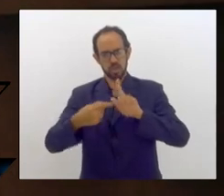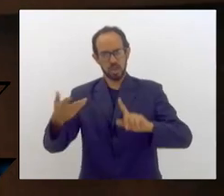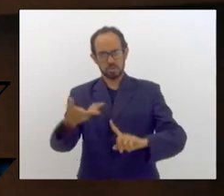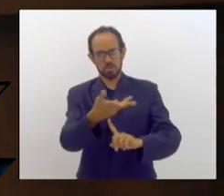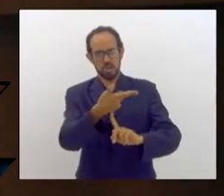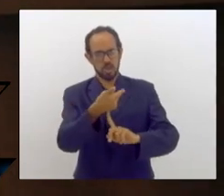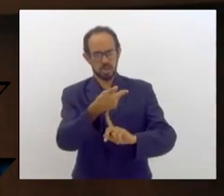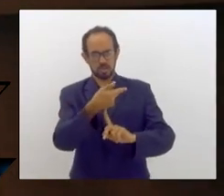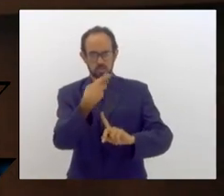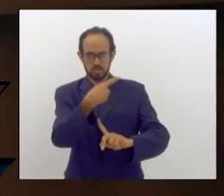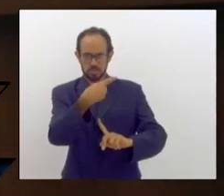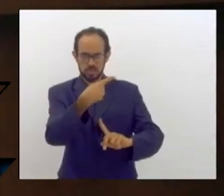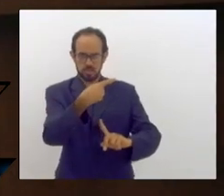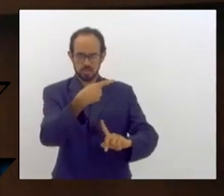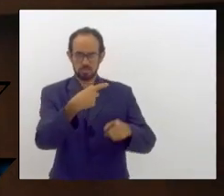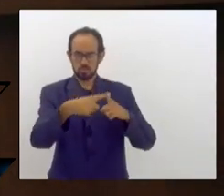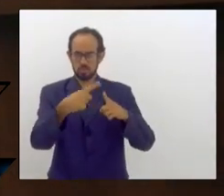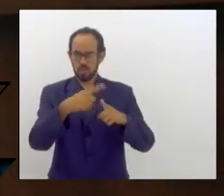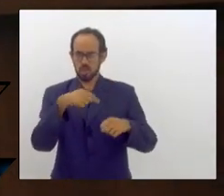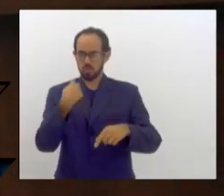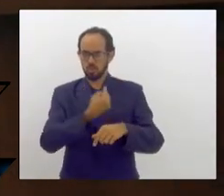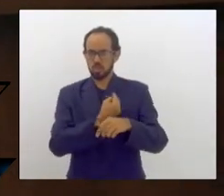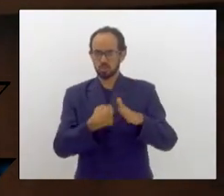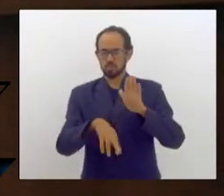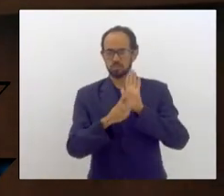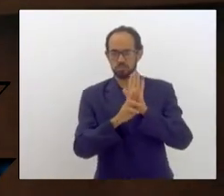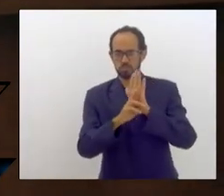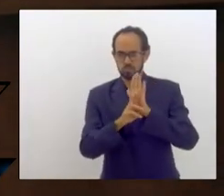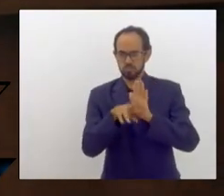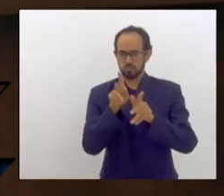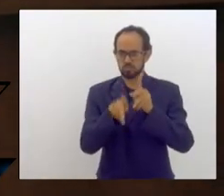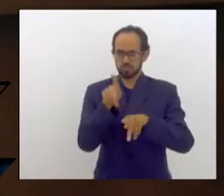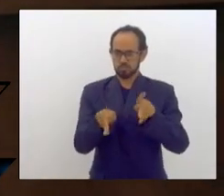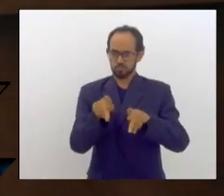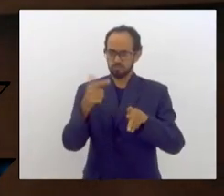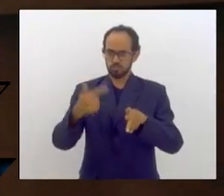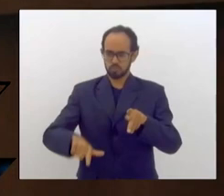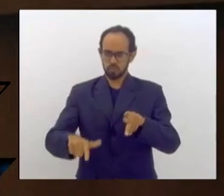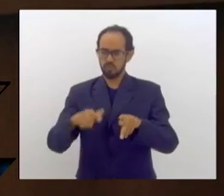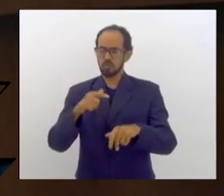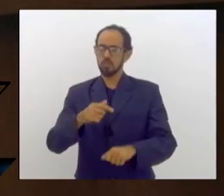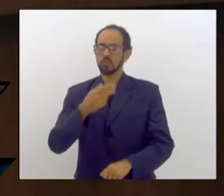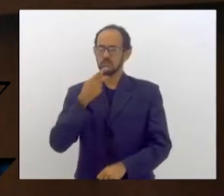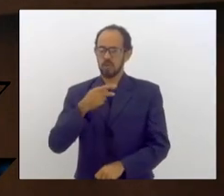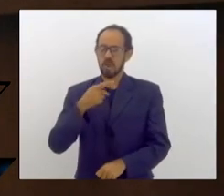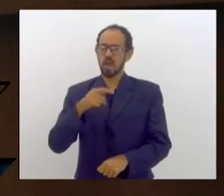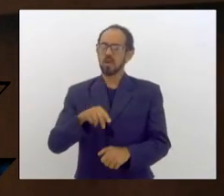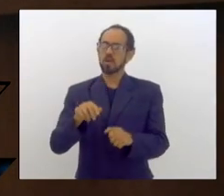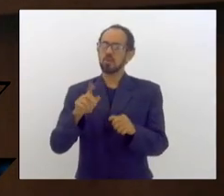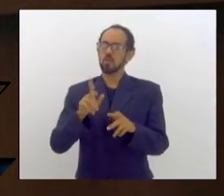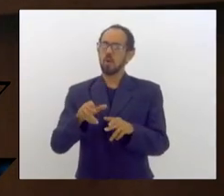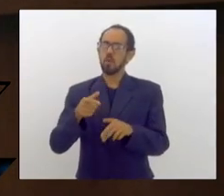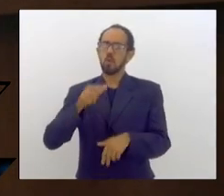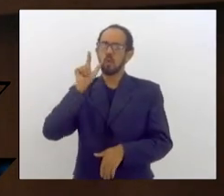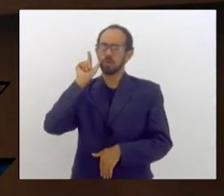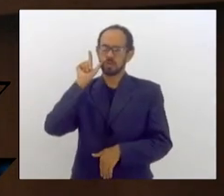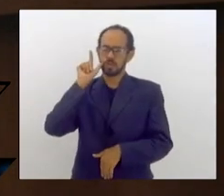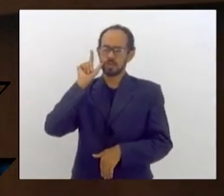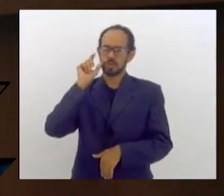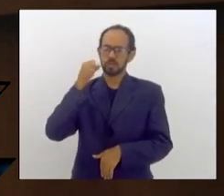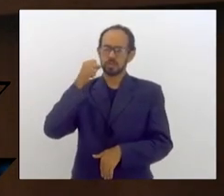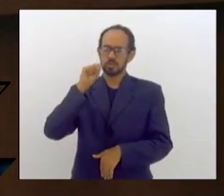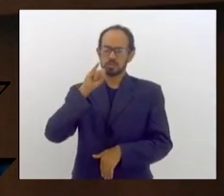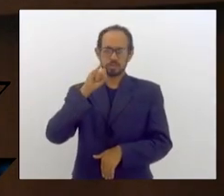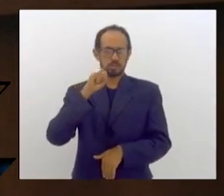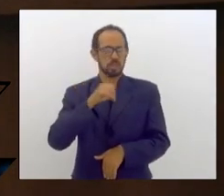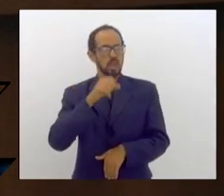motivo, que nós somos representantes do povo. E, mais uma vez, eu vou repetir o que eu disse ontem. Será que se a Dona Maria e o